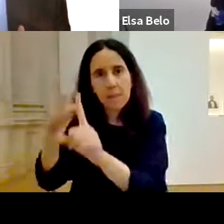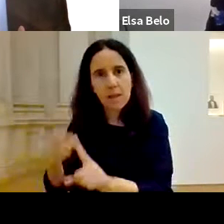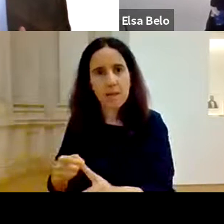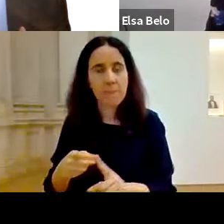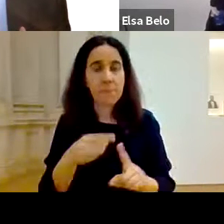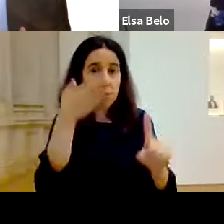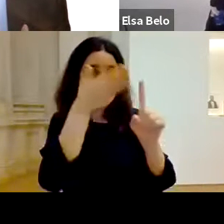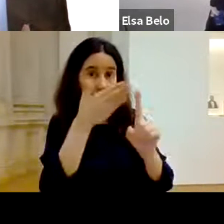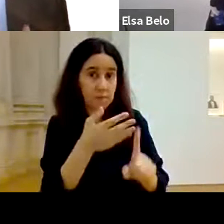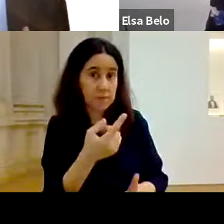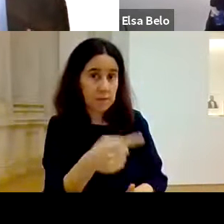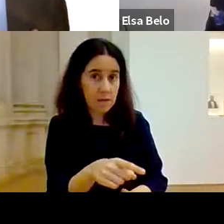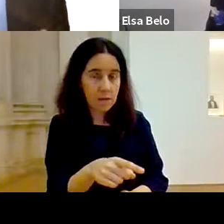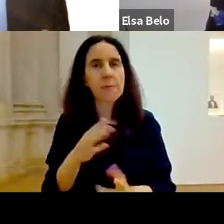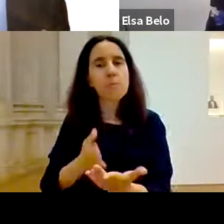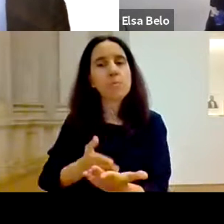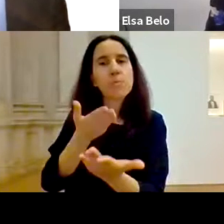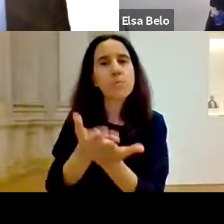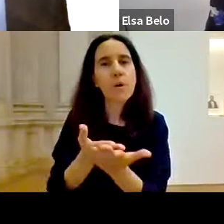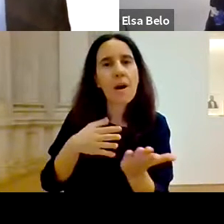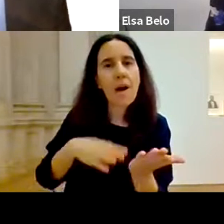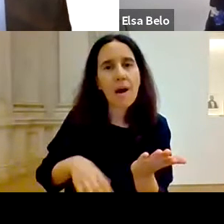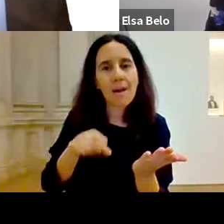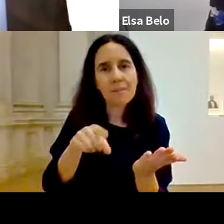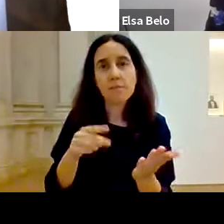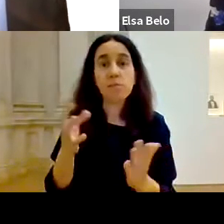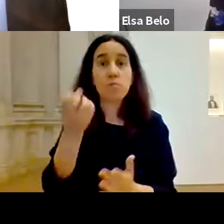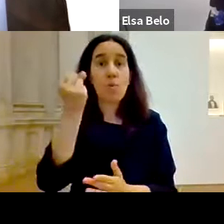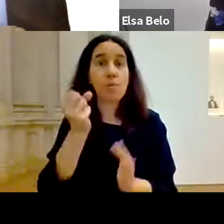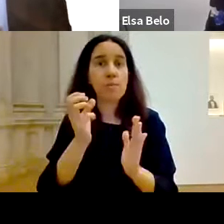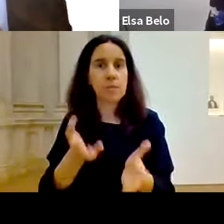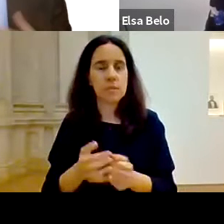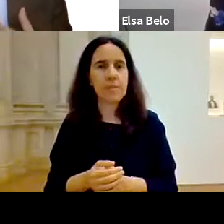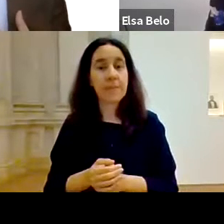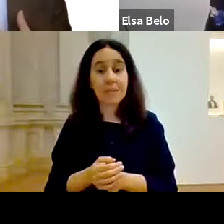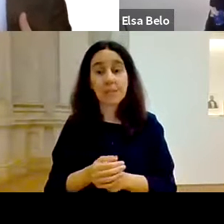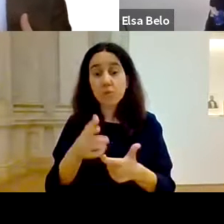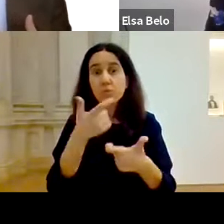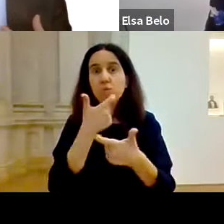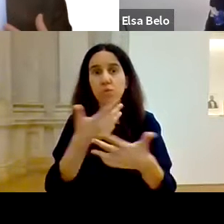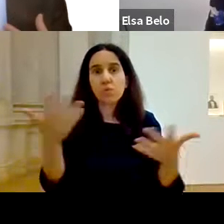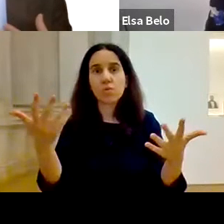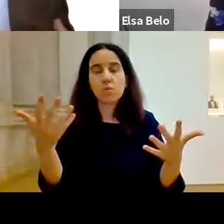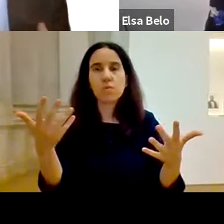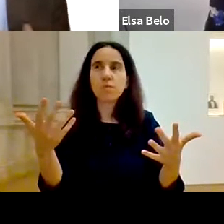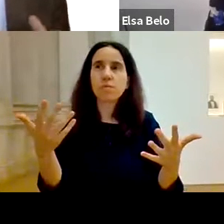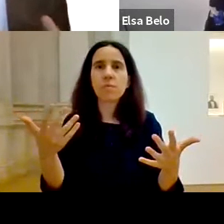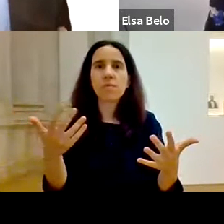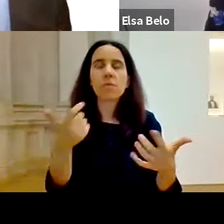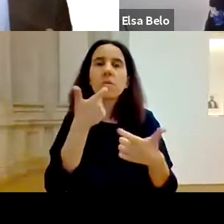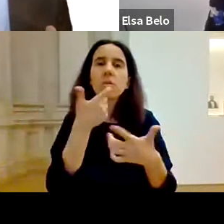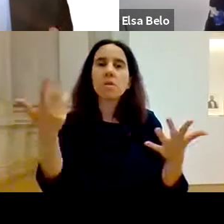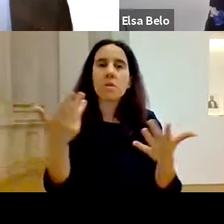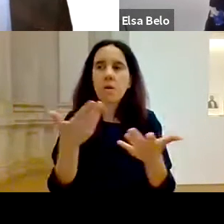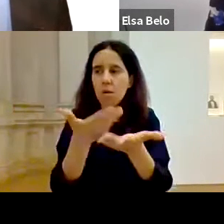objetivos, há um propósito e, portanto, temos que alcançar. Isto deveria ser verdadeiramente, todos os